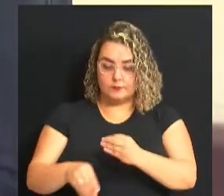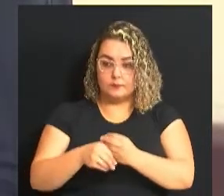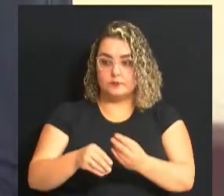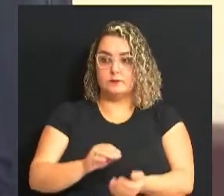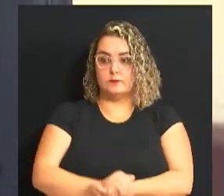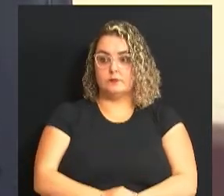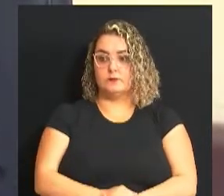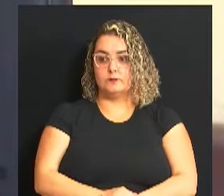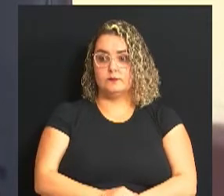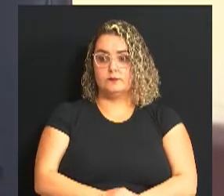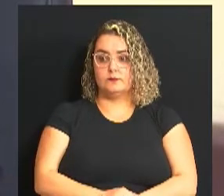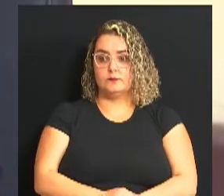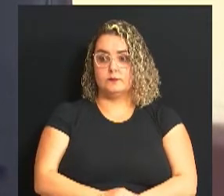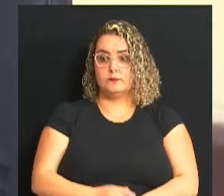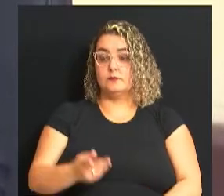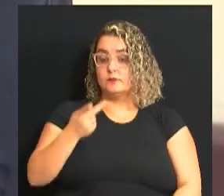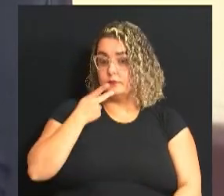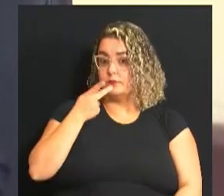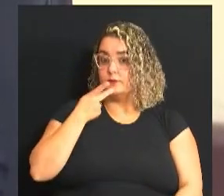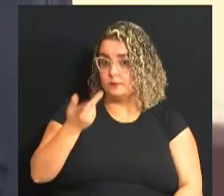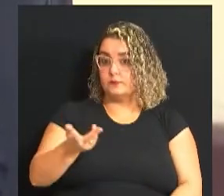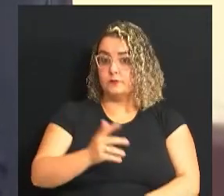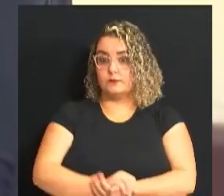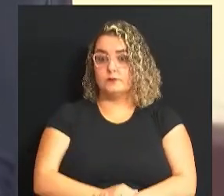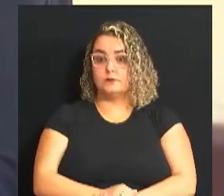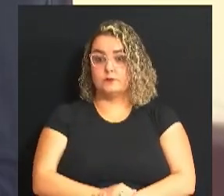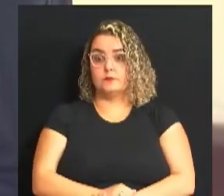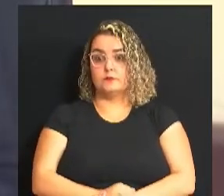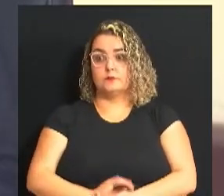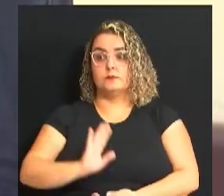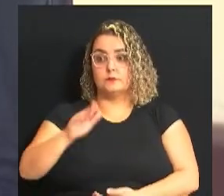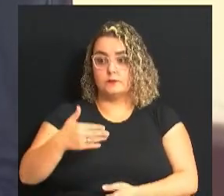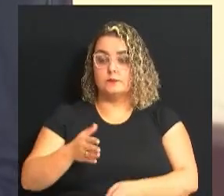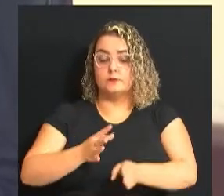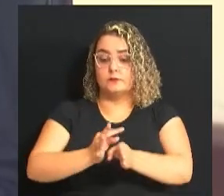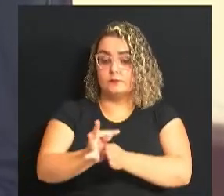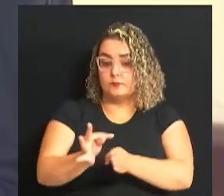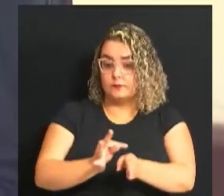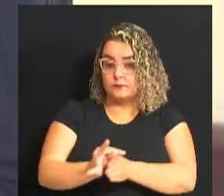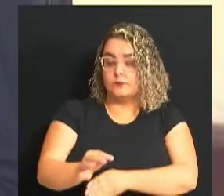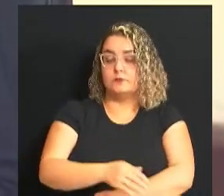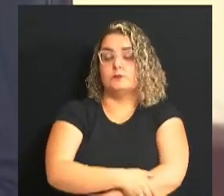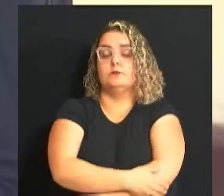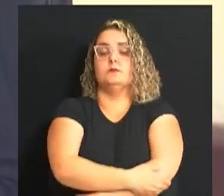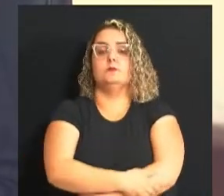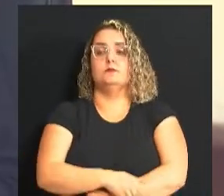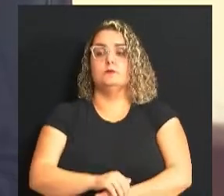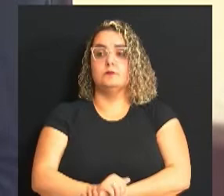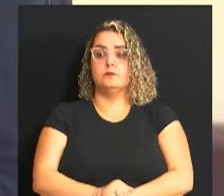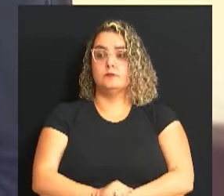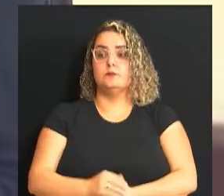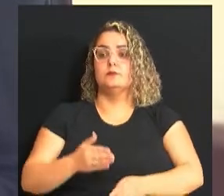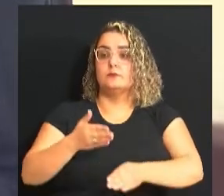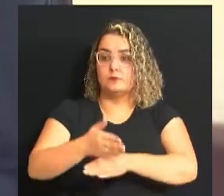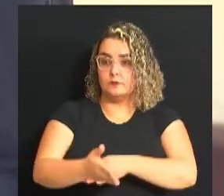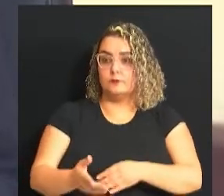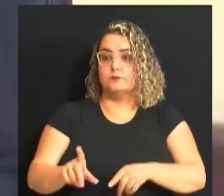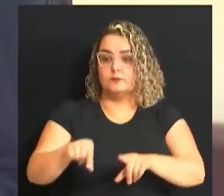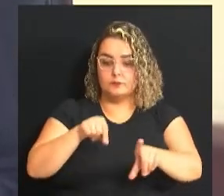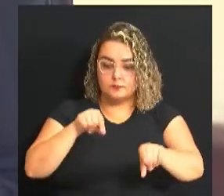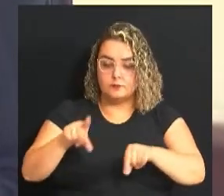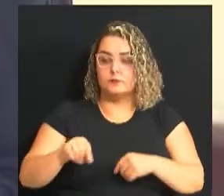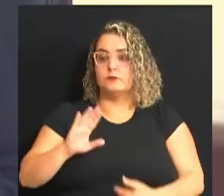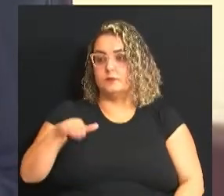fala, dizendo sobre quando que esse conselho vai participar do processo de escolha ou quando ele